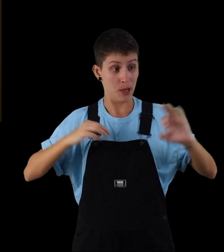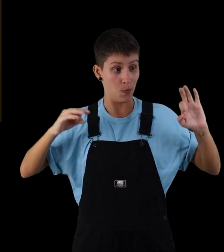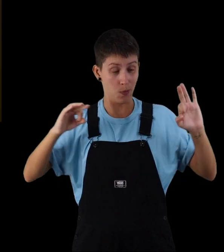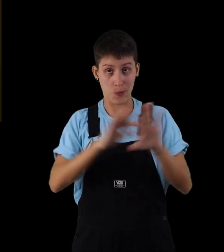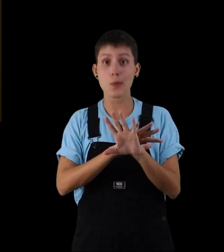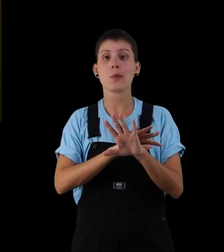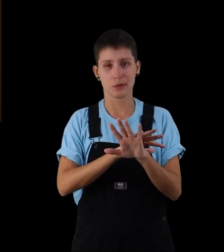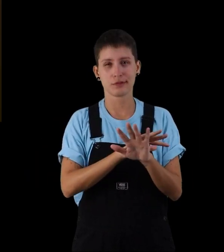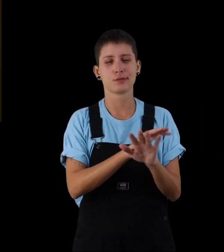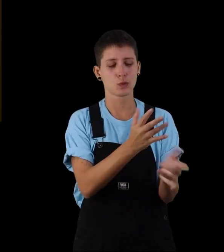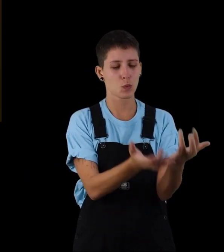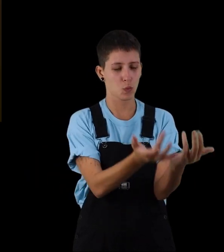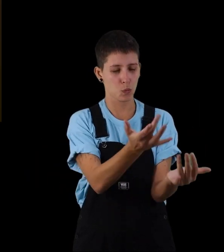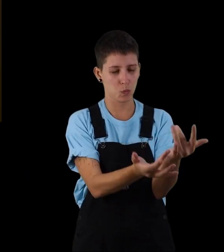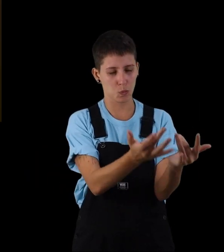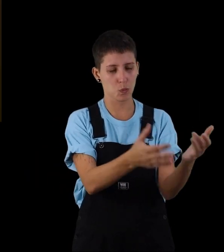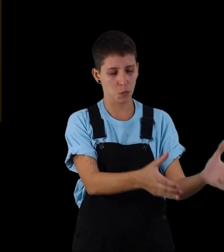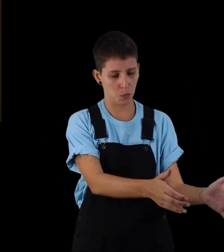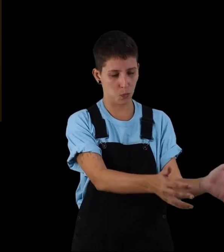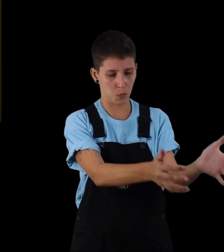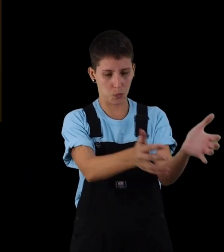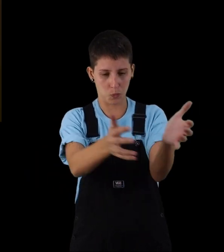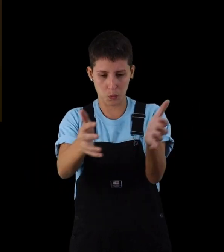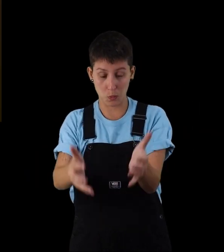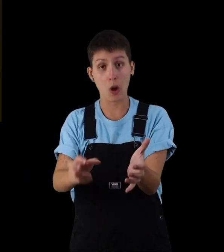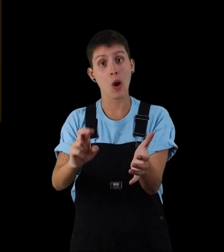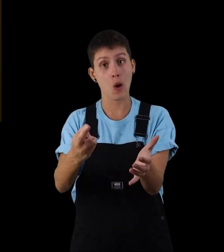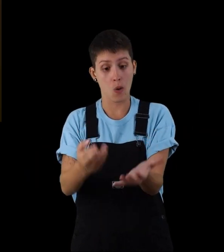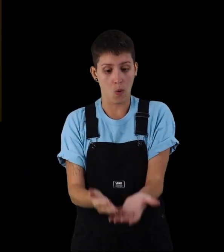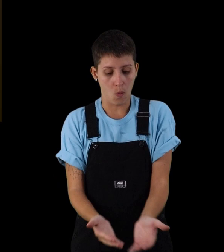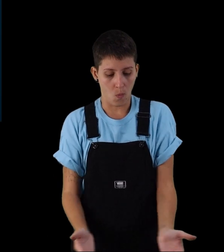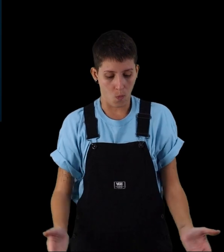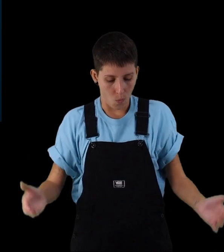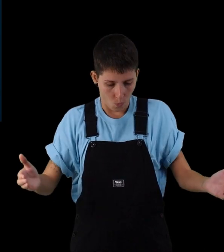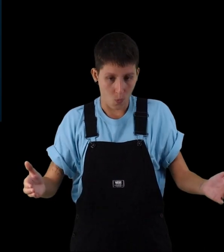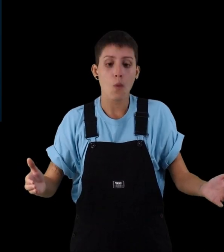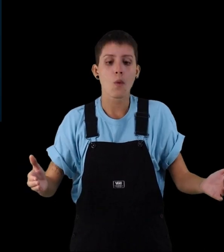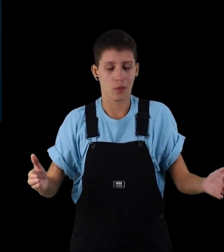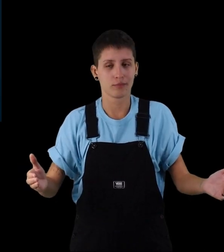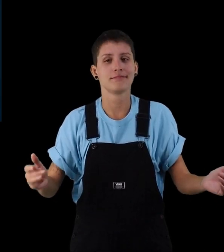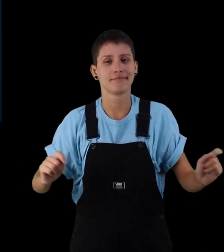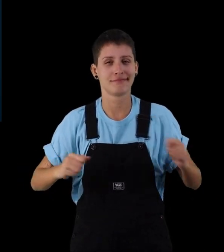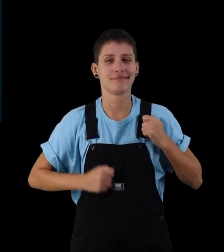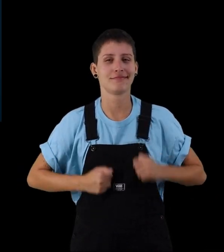de aquecida no fogão a lenha, a água ficava numa bacia ou banheira.